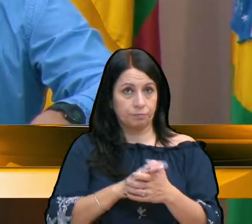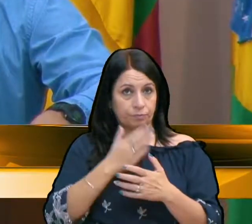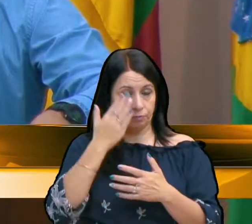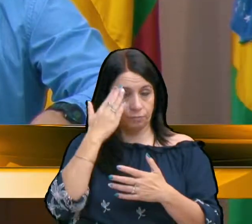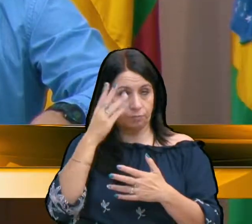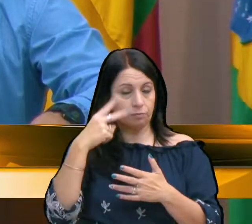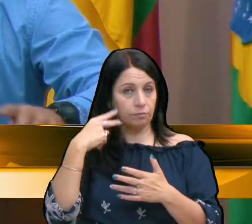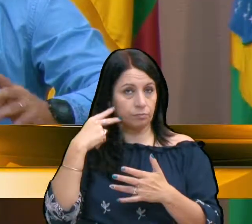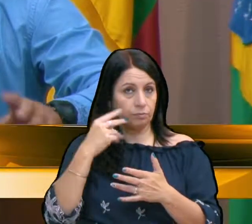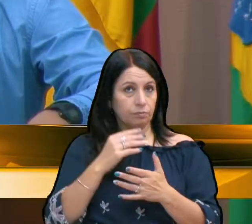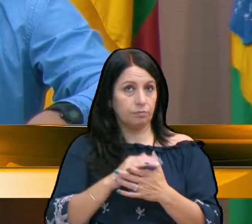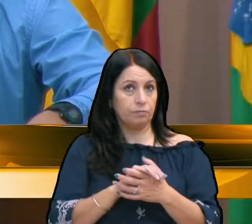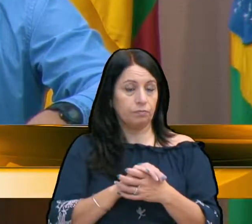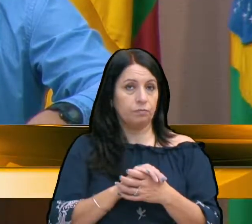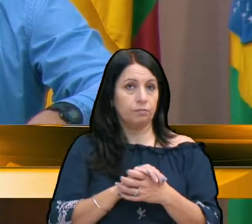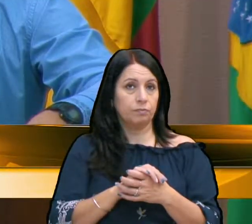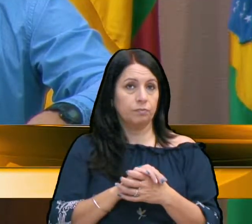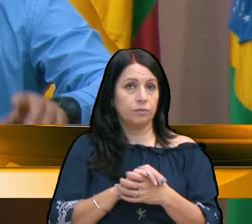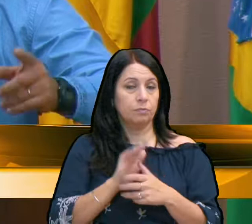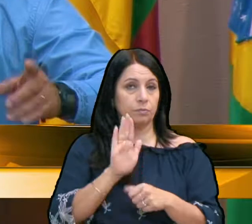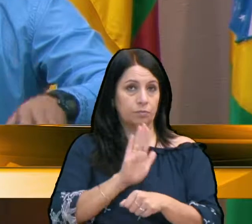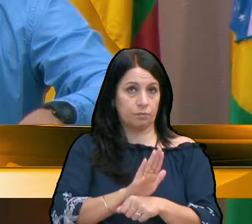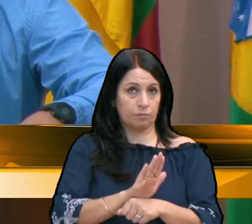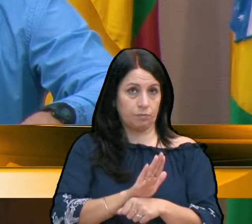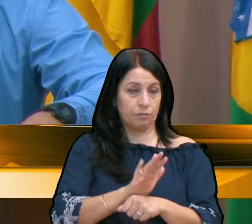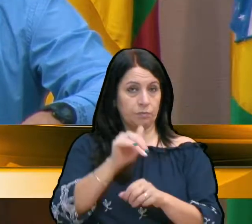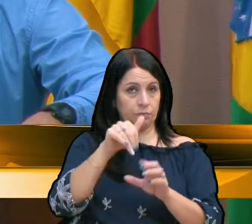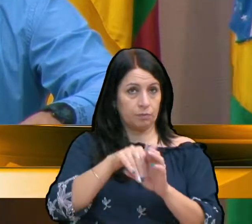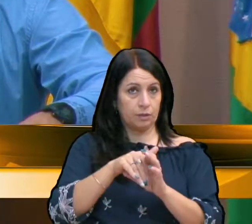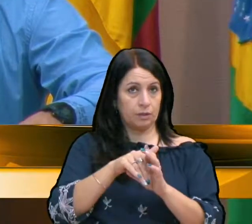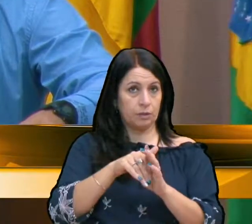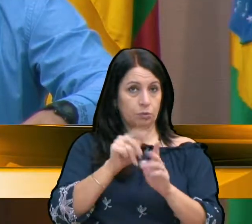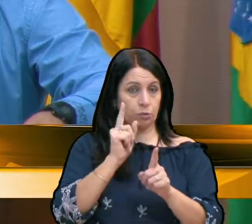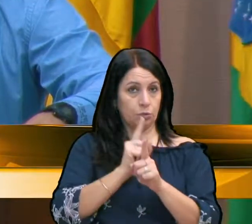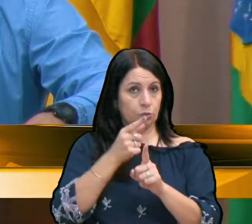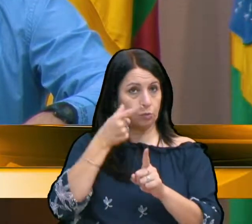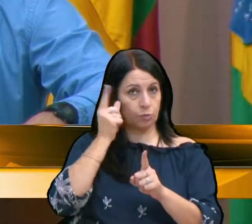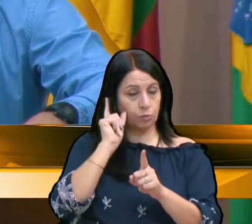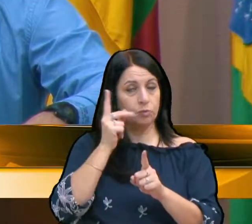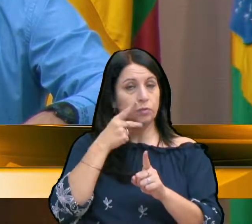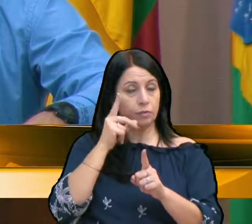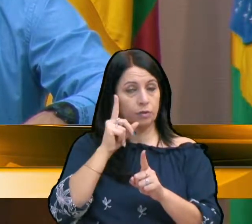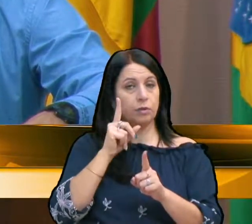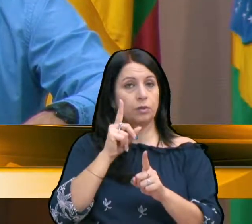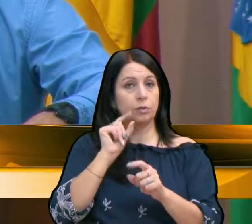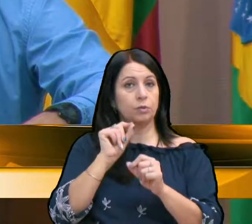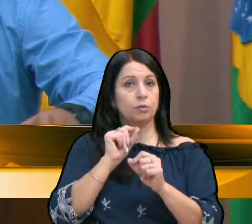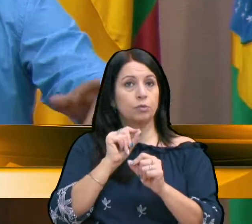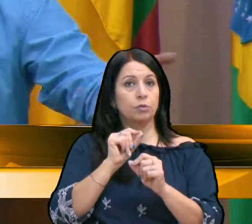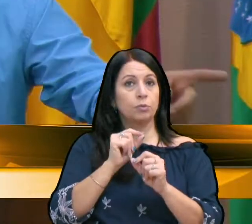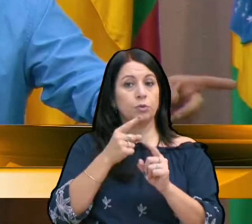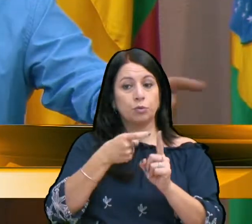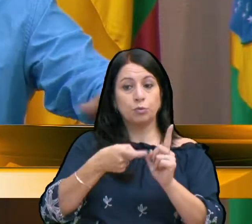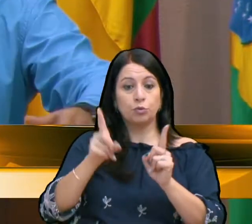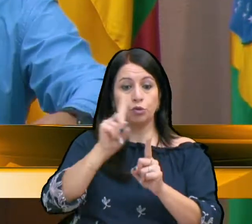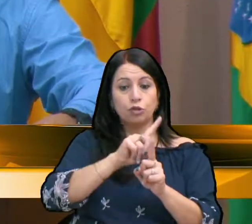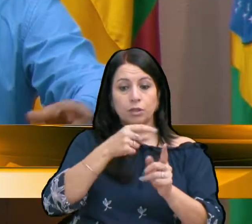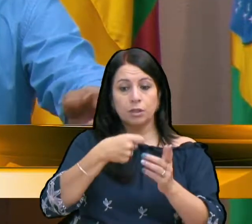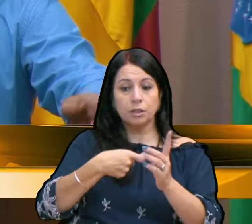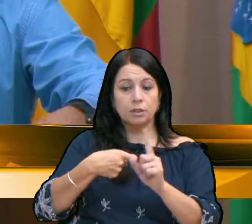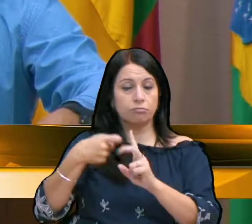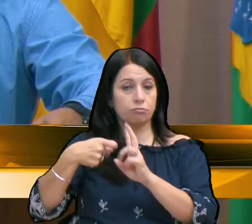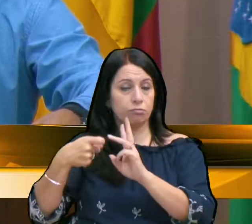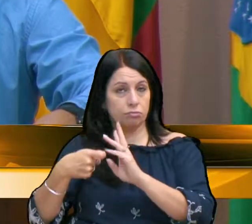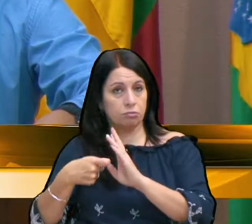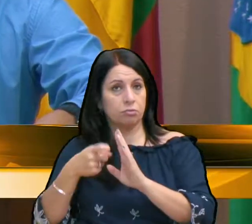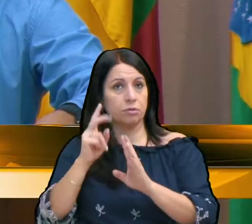Obrigado, vereador, por essa contribuição dentro do nosso encontro ontem. Então, foi falado também de uma agenda que já o vereador